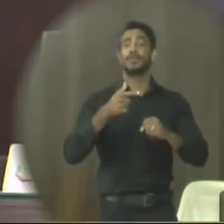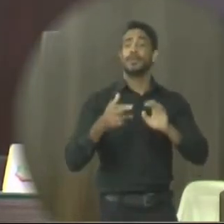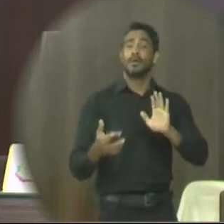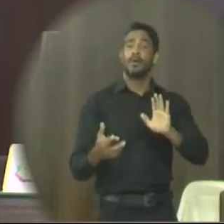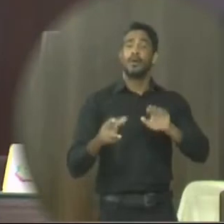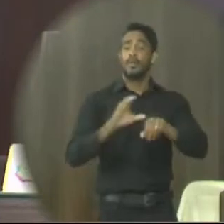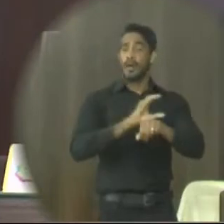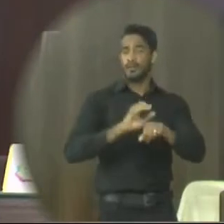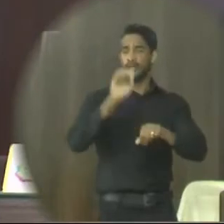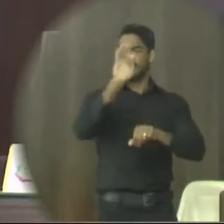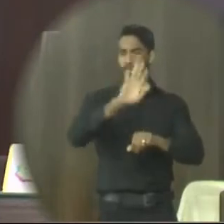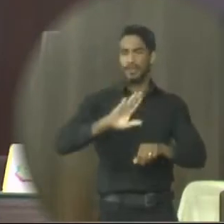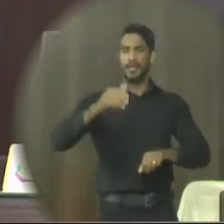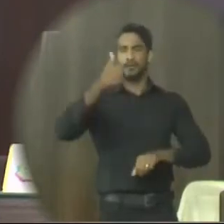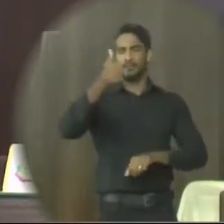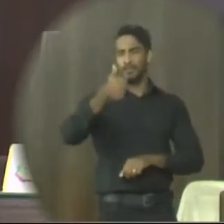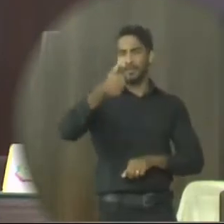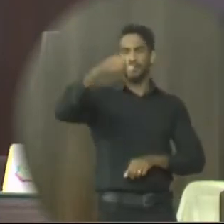de